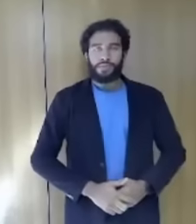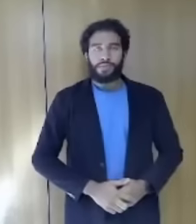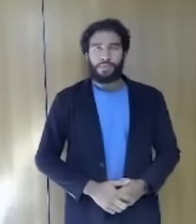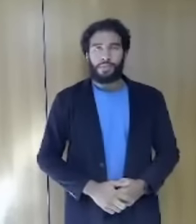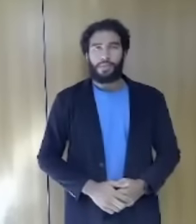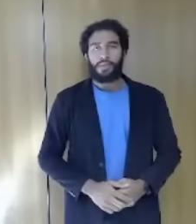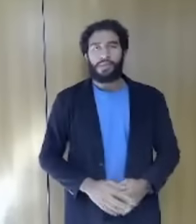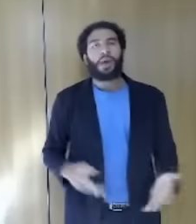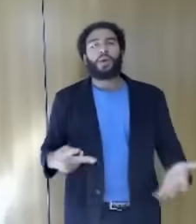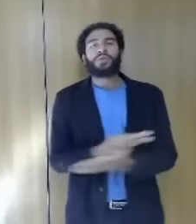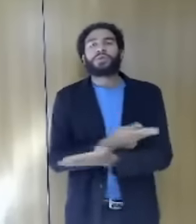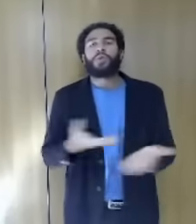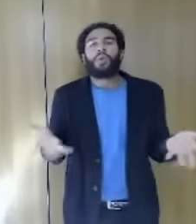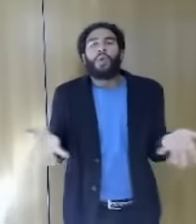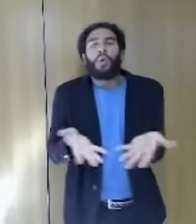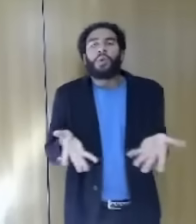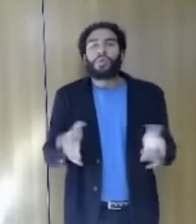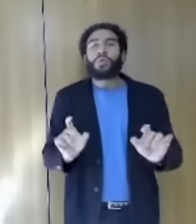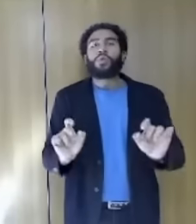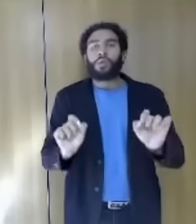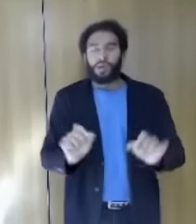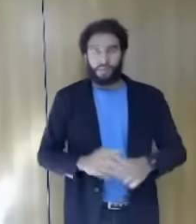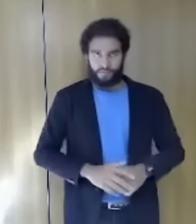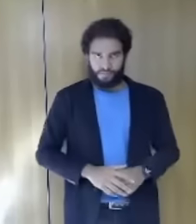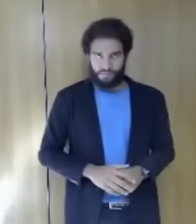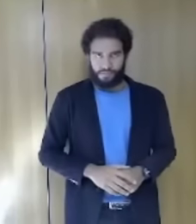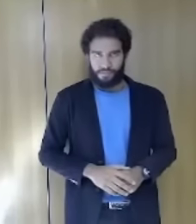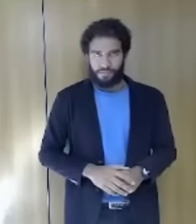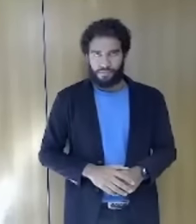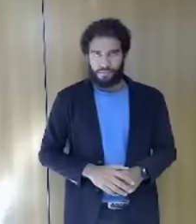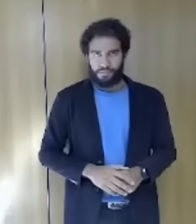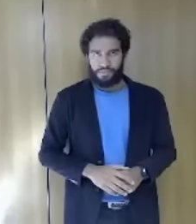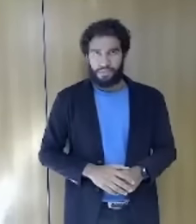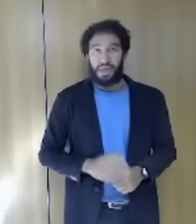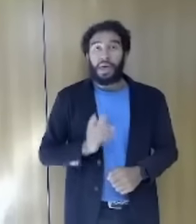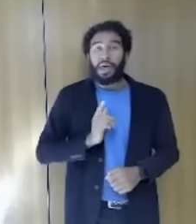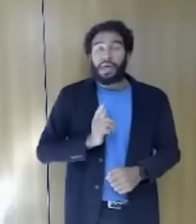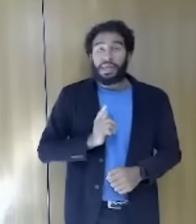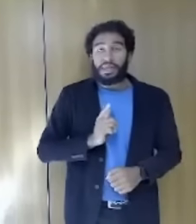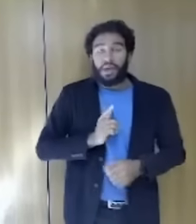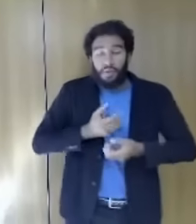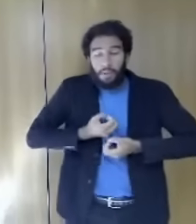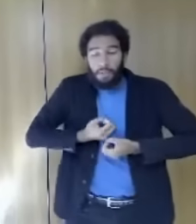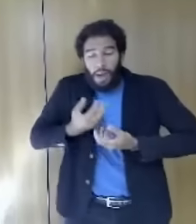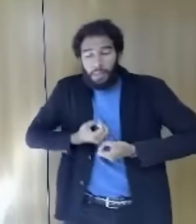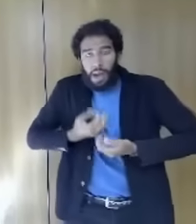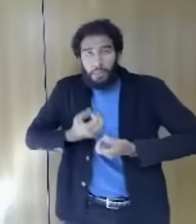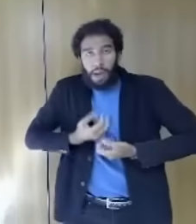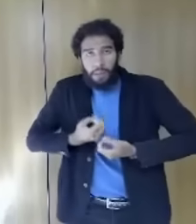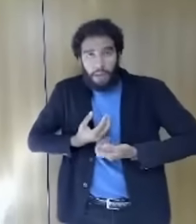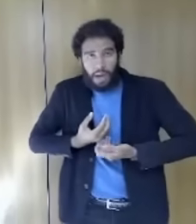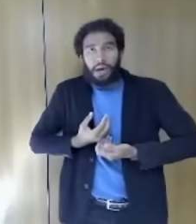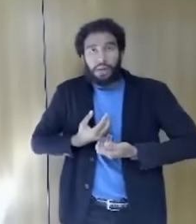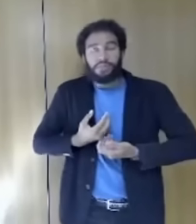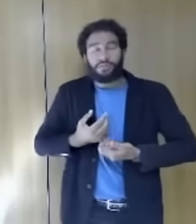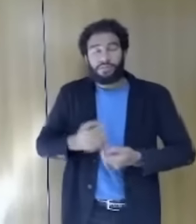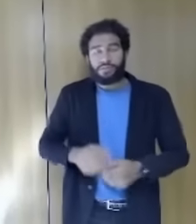O que ocorreu hoje? Nós tivemos uma delação, uma colaboração